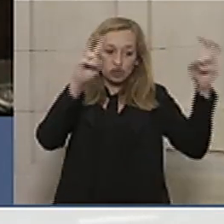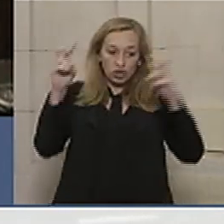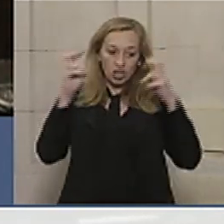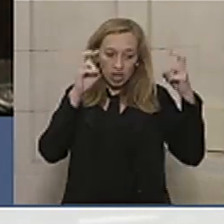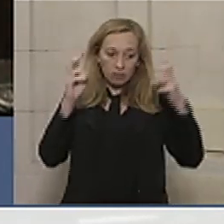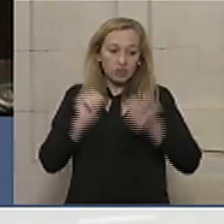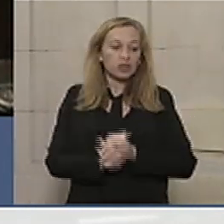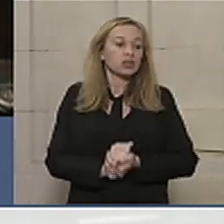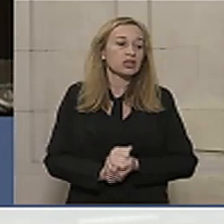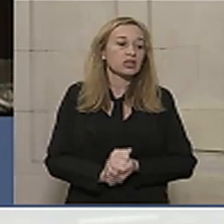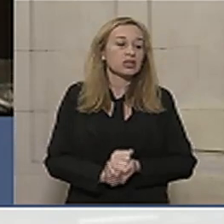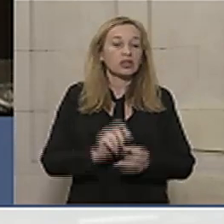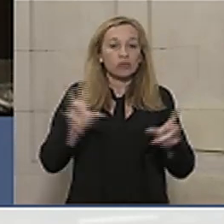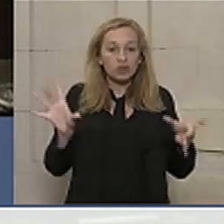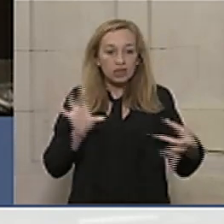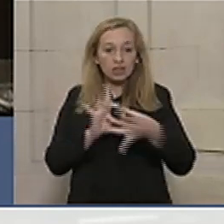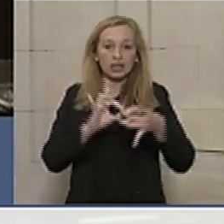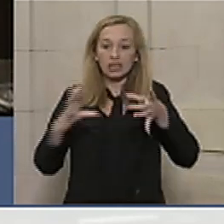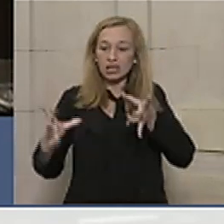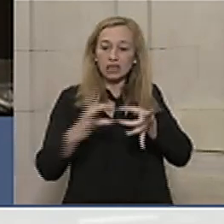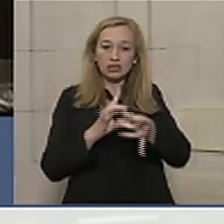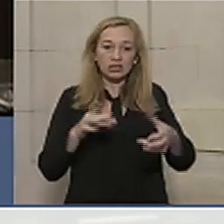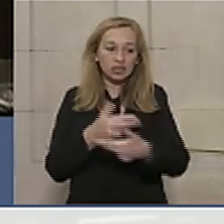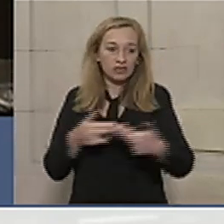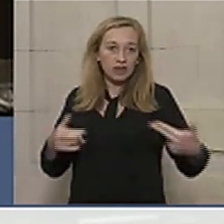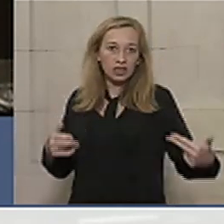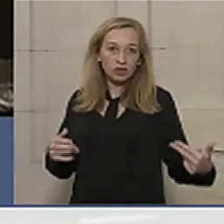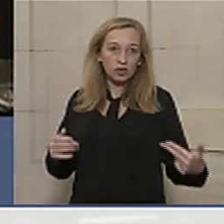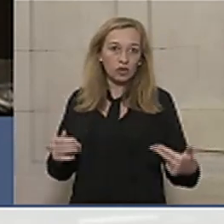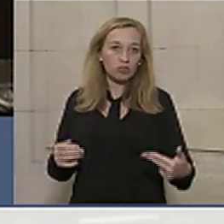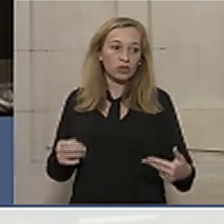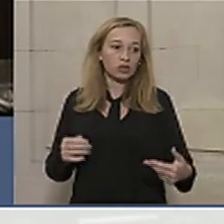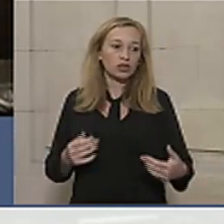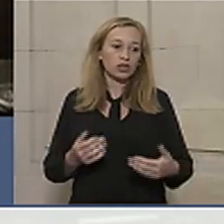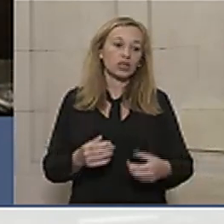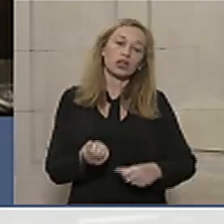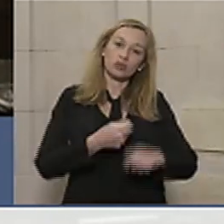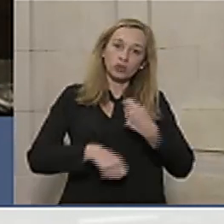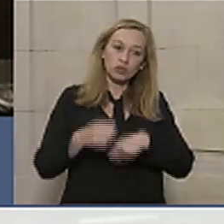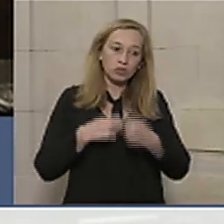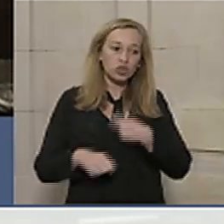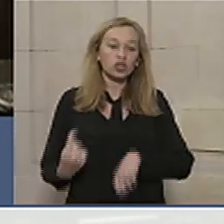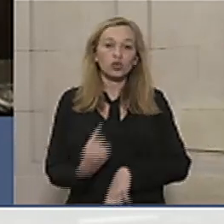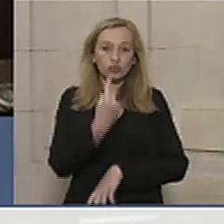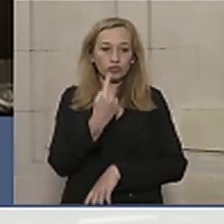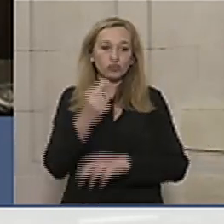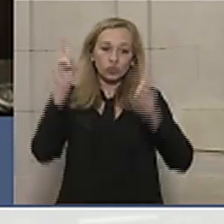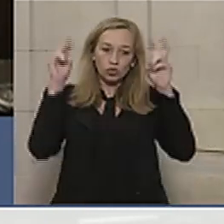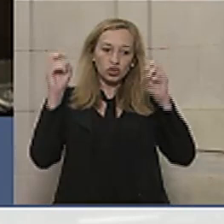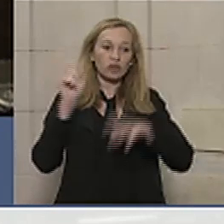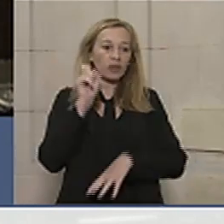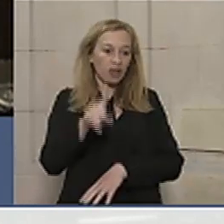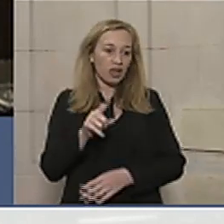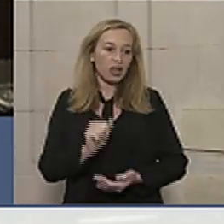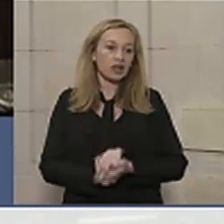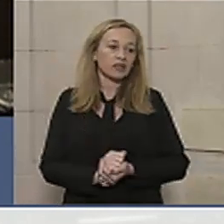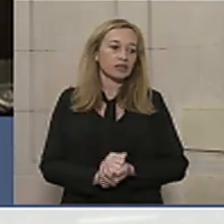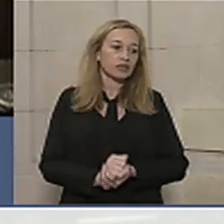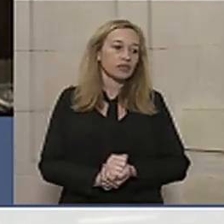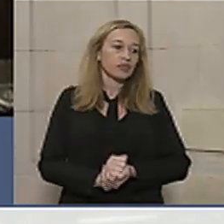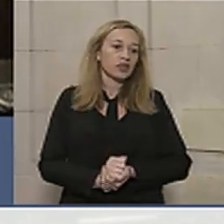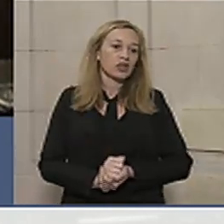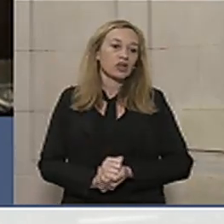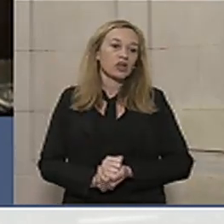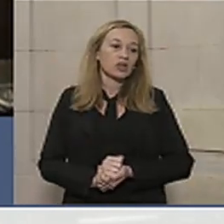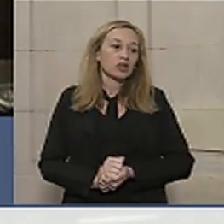se interligando de uma certa forma. A questão econômica, a recuperação do Estado. E um desses temas é justamente o enfrentamento ao roubo de